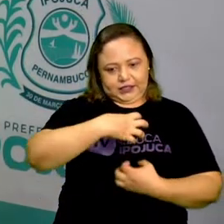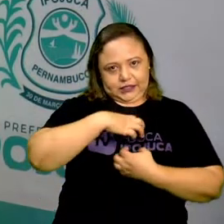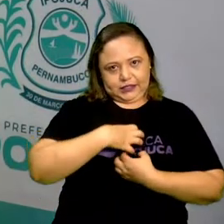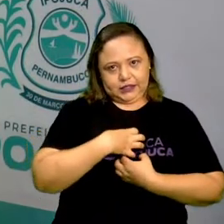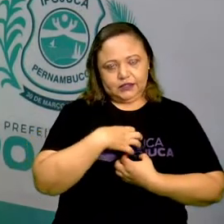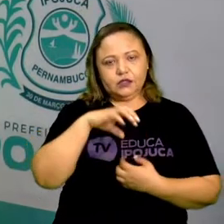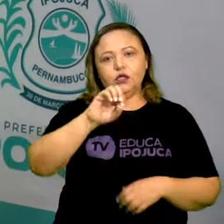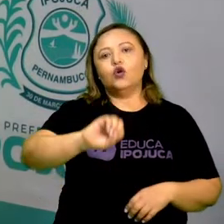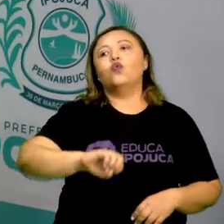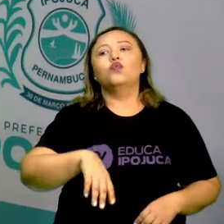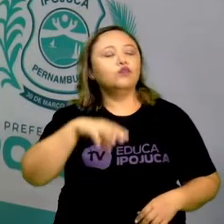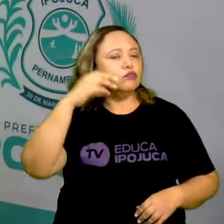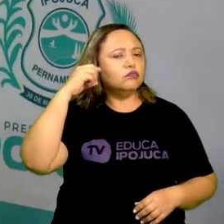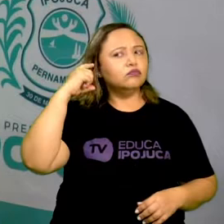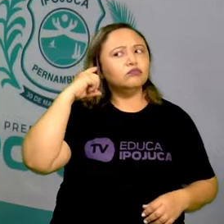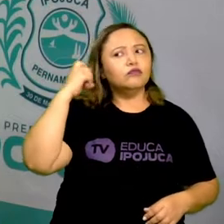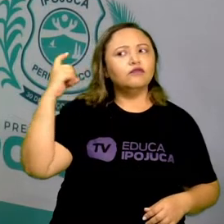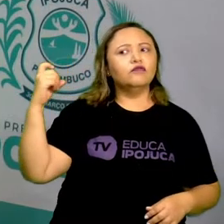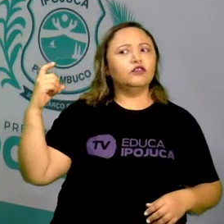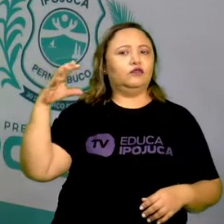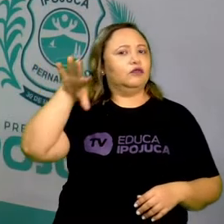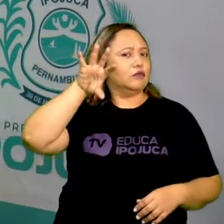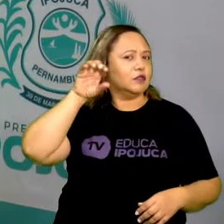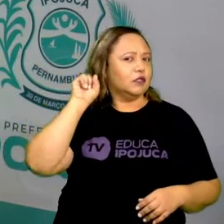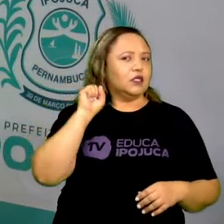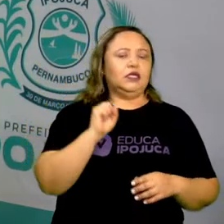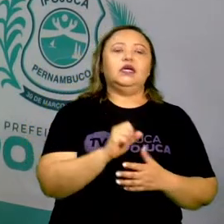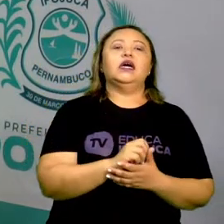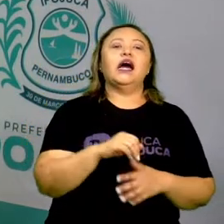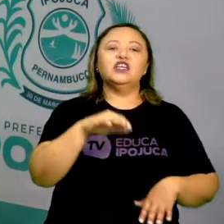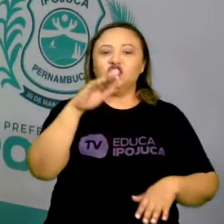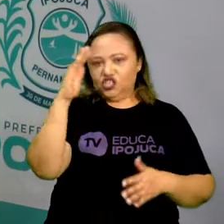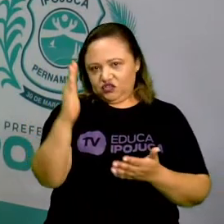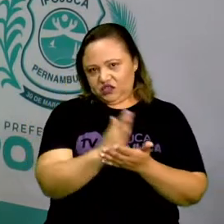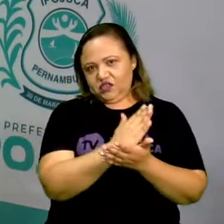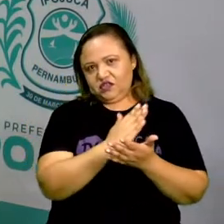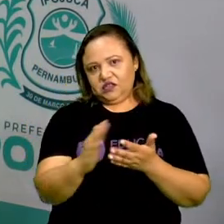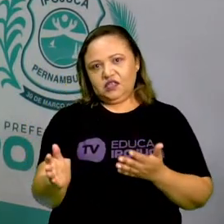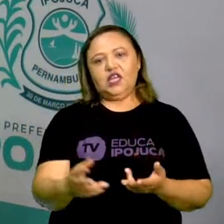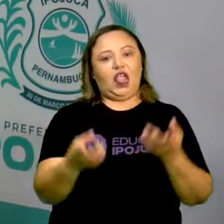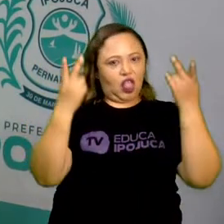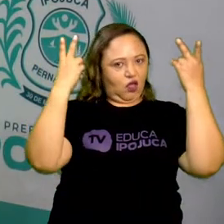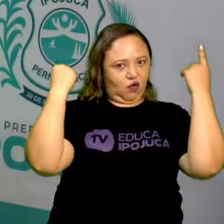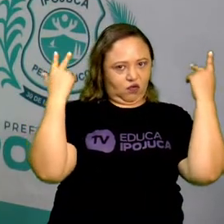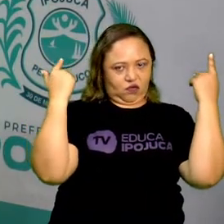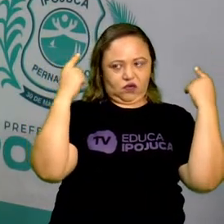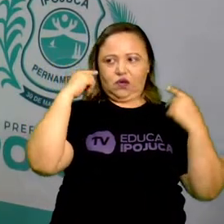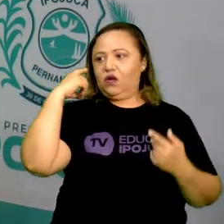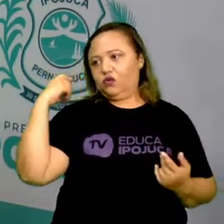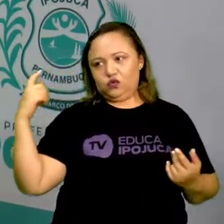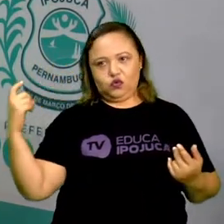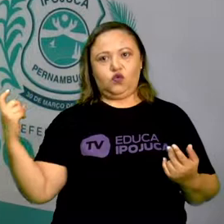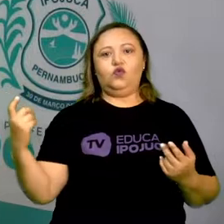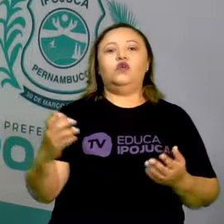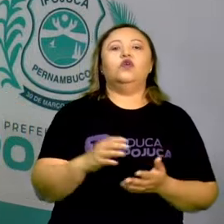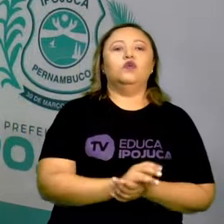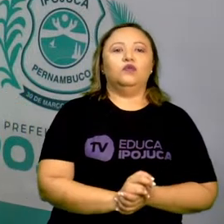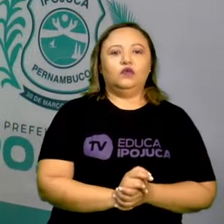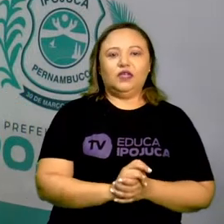sons naturais, seja sons provocados. Às vezes a gente provoca um som, não é isso? Um